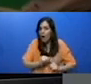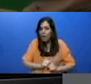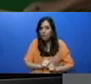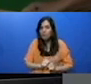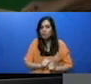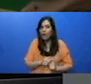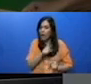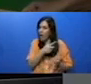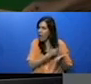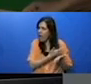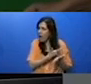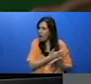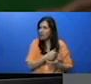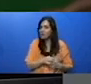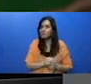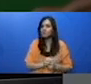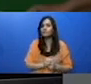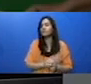análise.